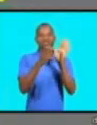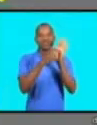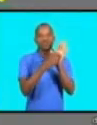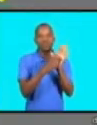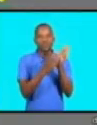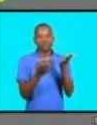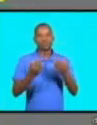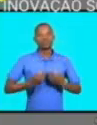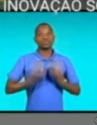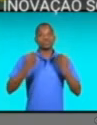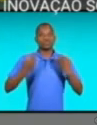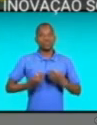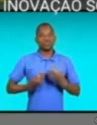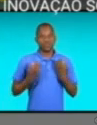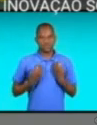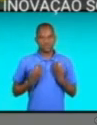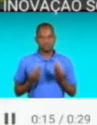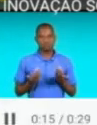É fácil de usá-lo.